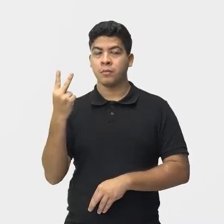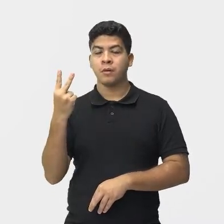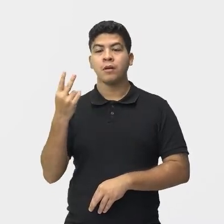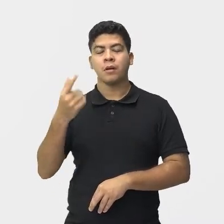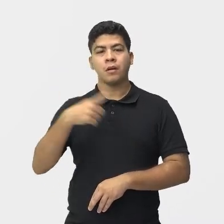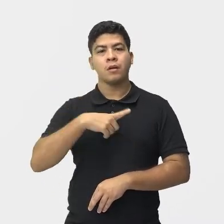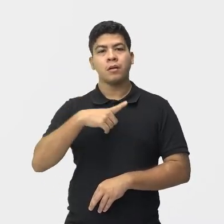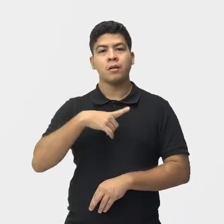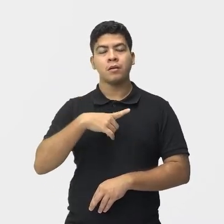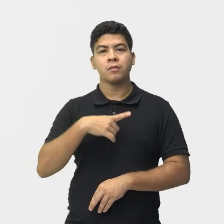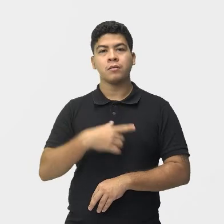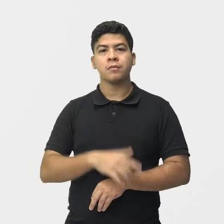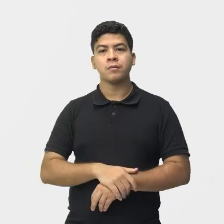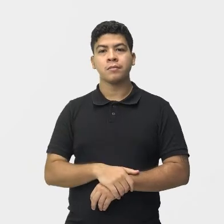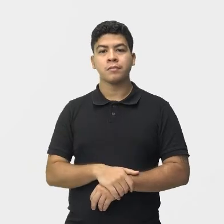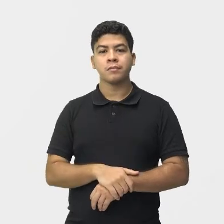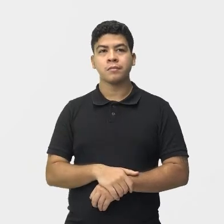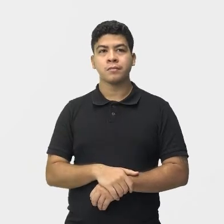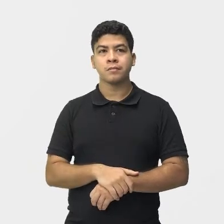aí